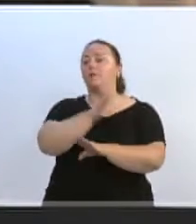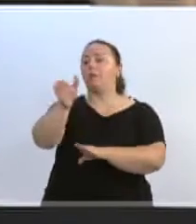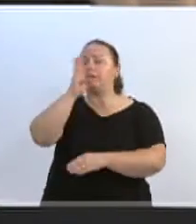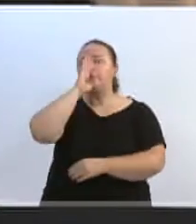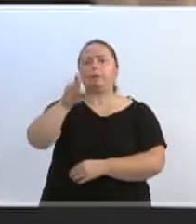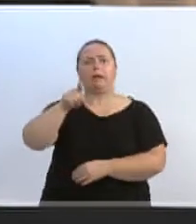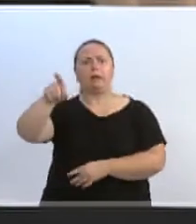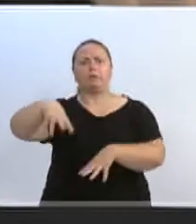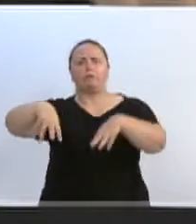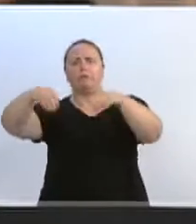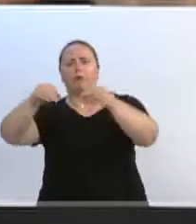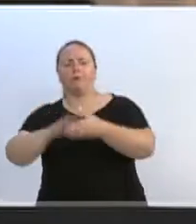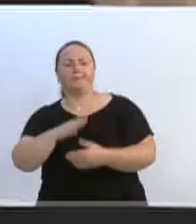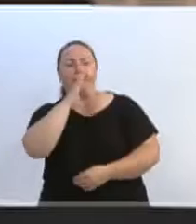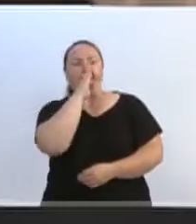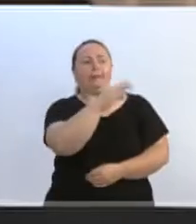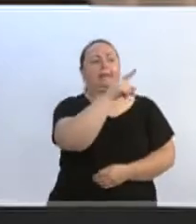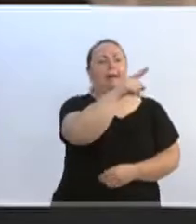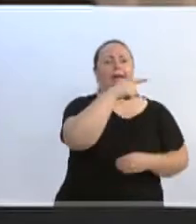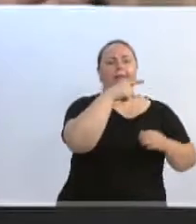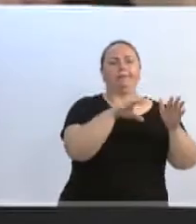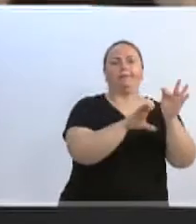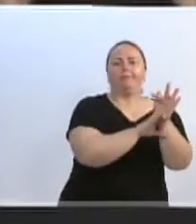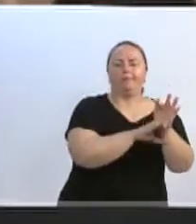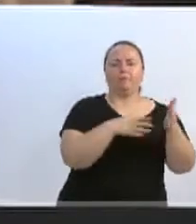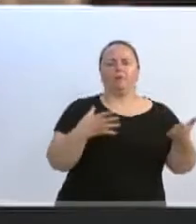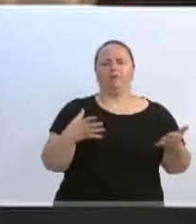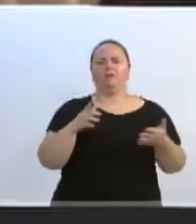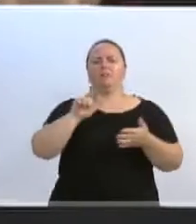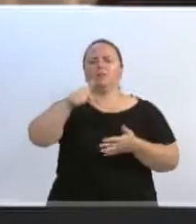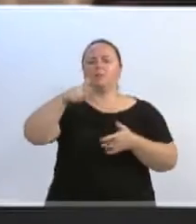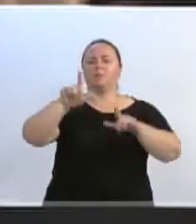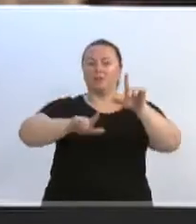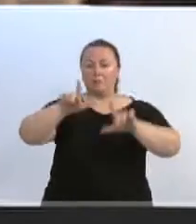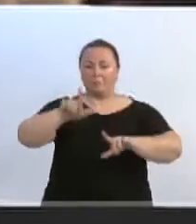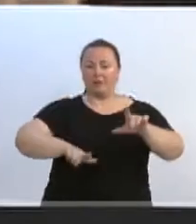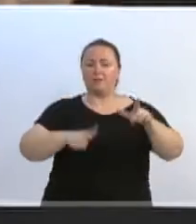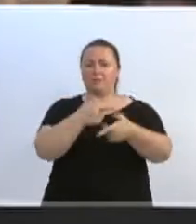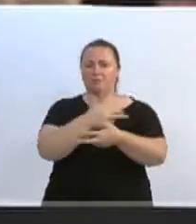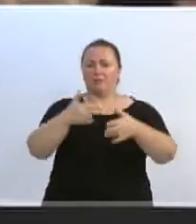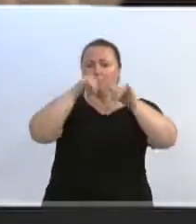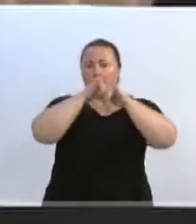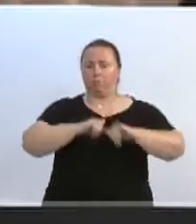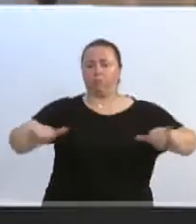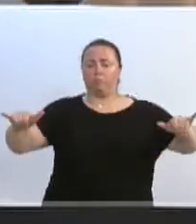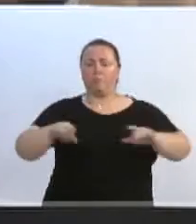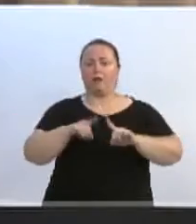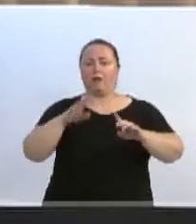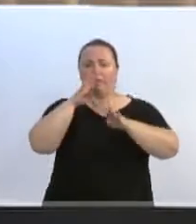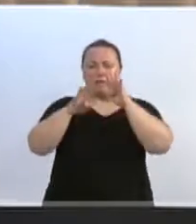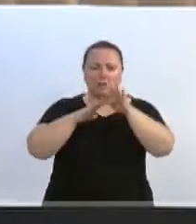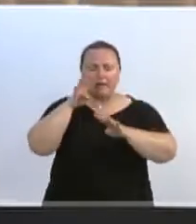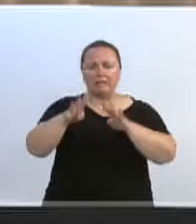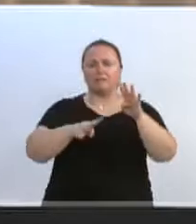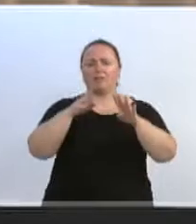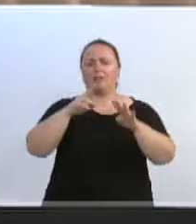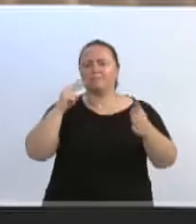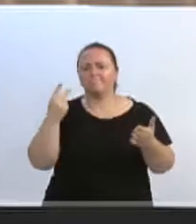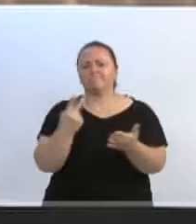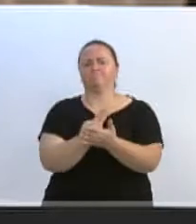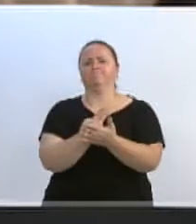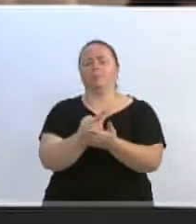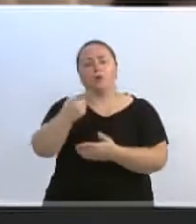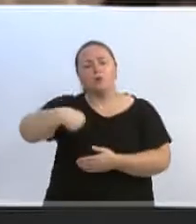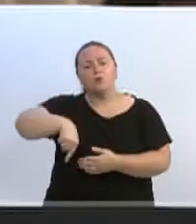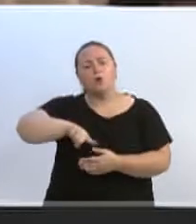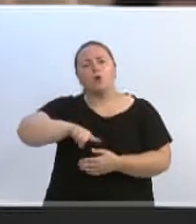BESC, esse comentário que acaba saindo na imprensa e acaba criticando a gente. Que não é esse o nosso objetivo, é dar opções. Lá na frente, a